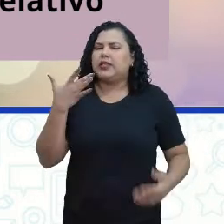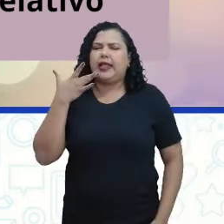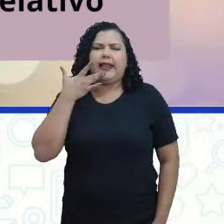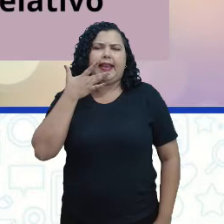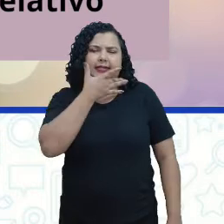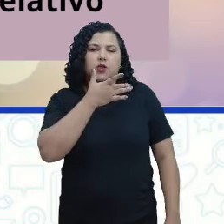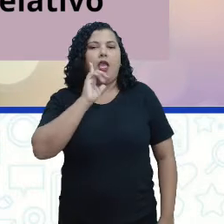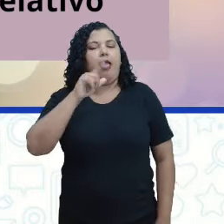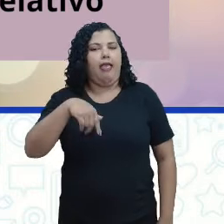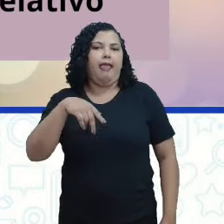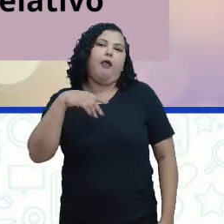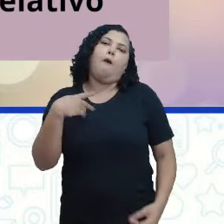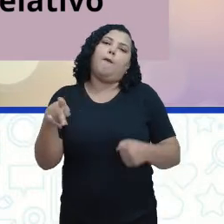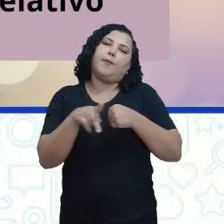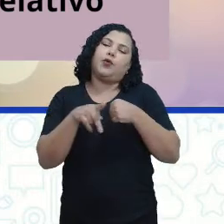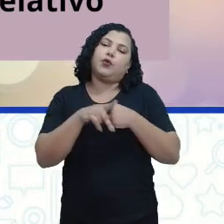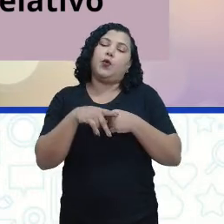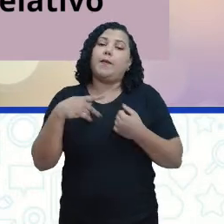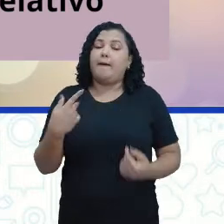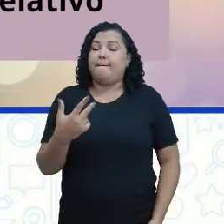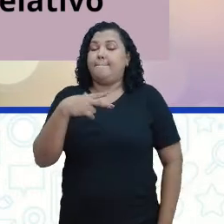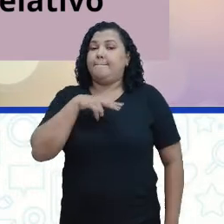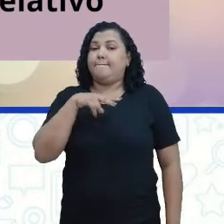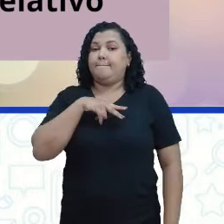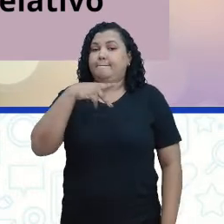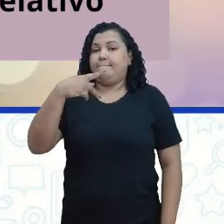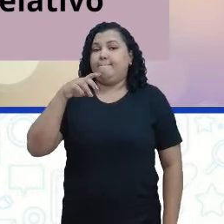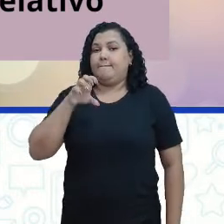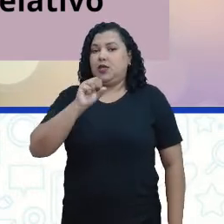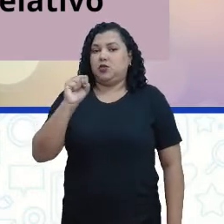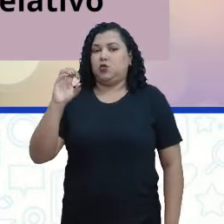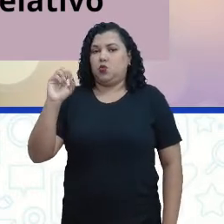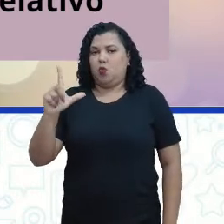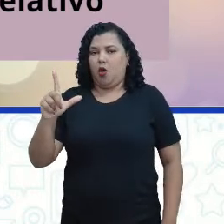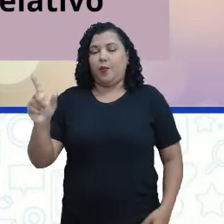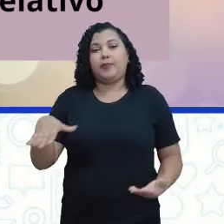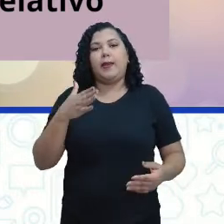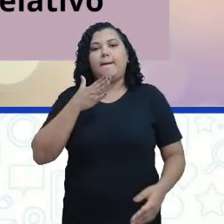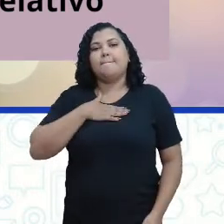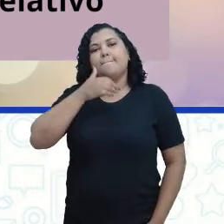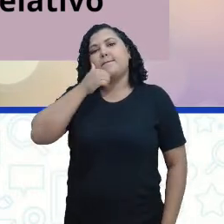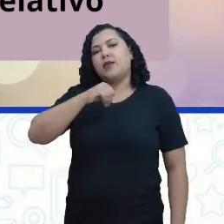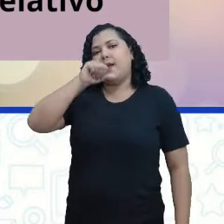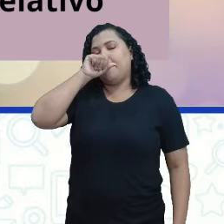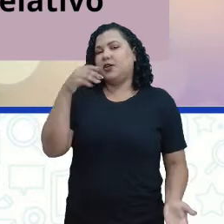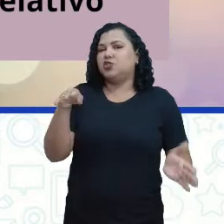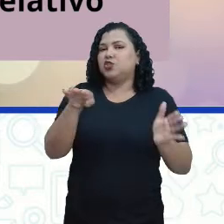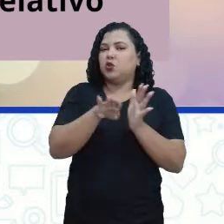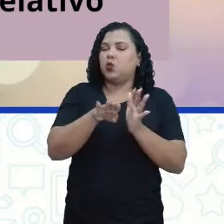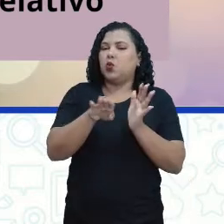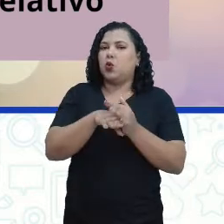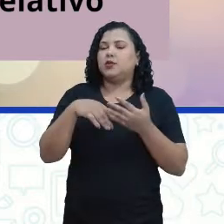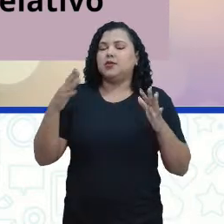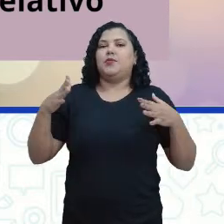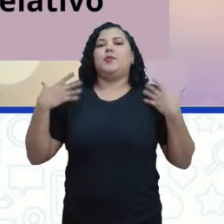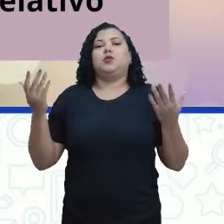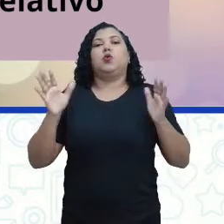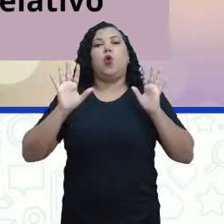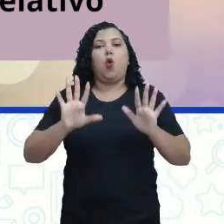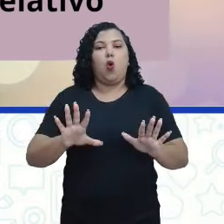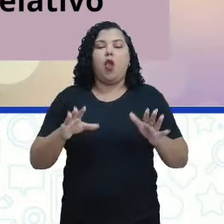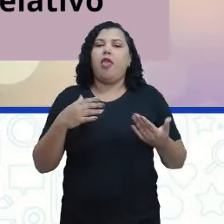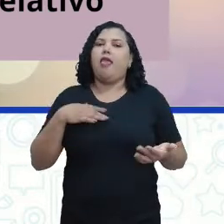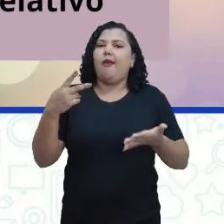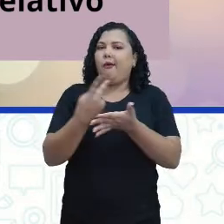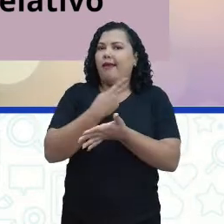pronome pessoal. Minha mãe chegou de surpresa. Gente, eu errei. Não é pronome próprio, perdão. É pronome possessivo.